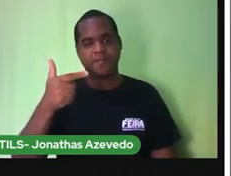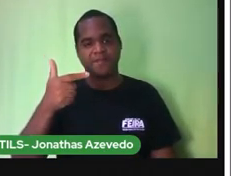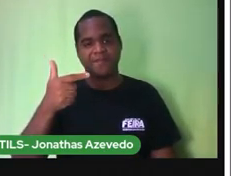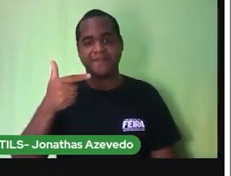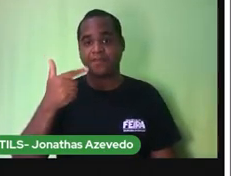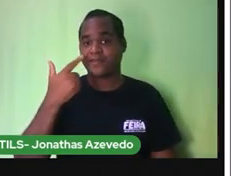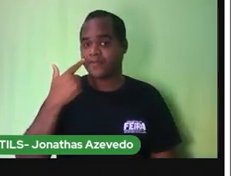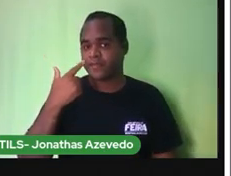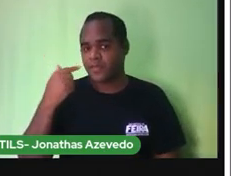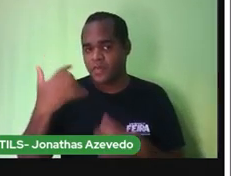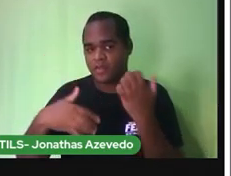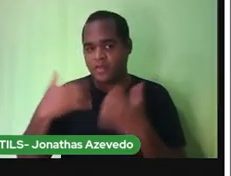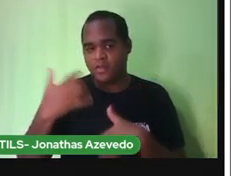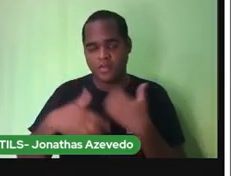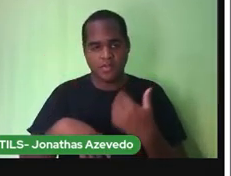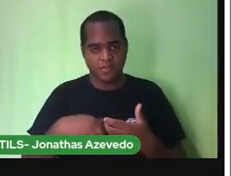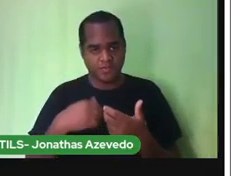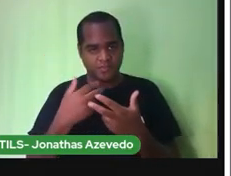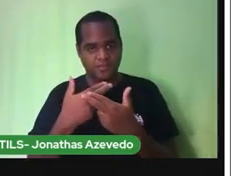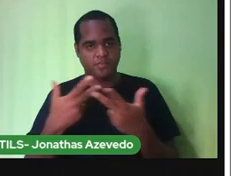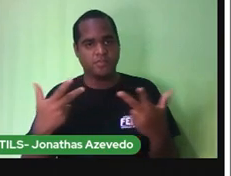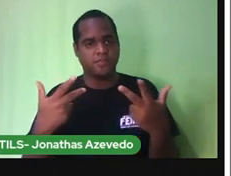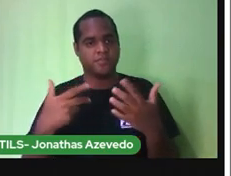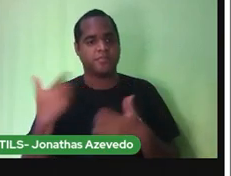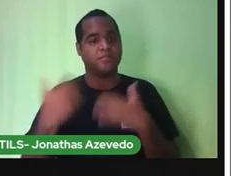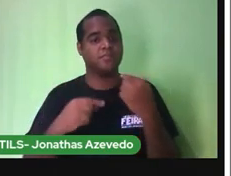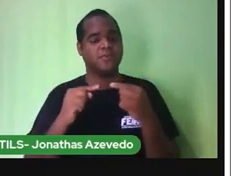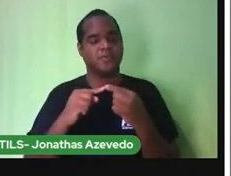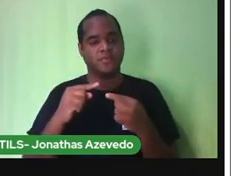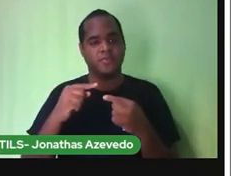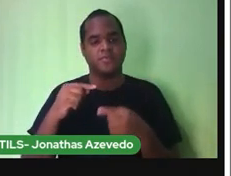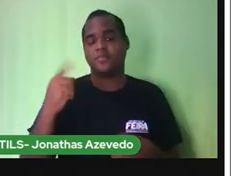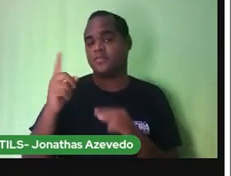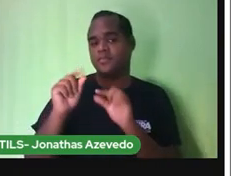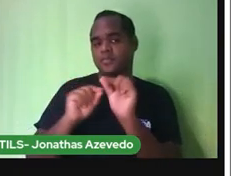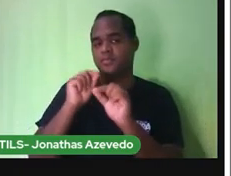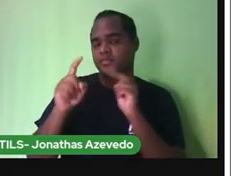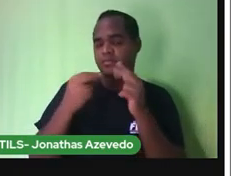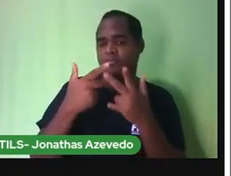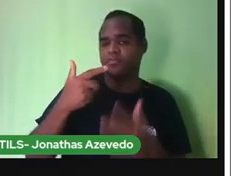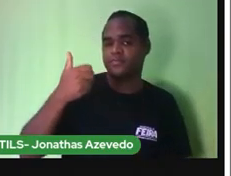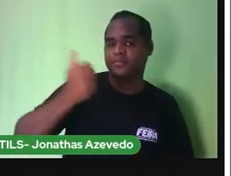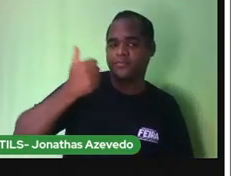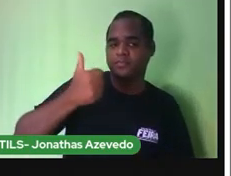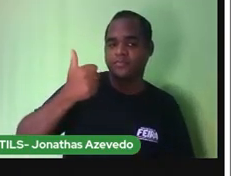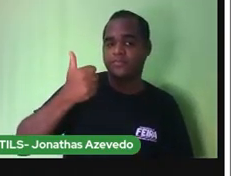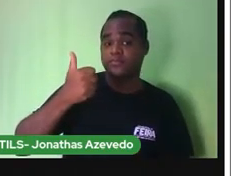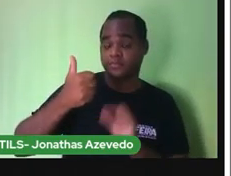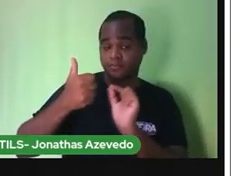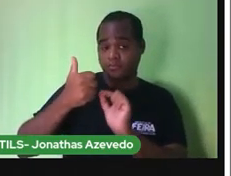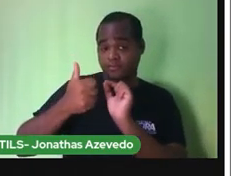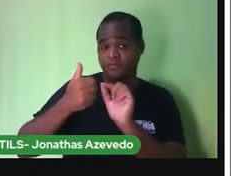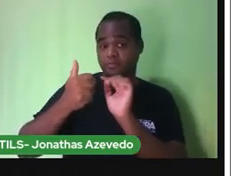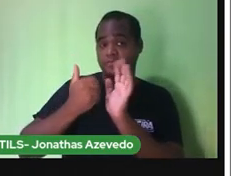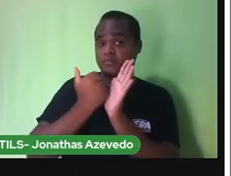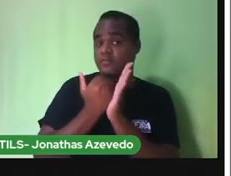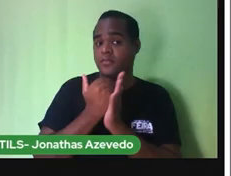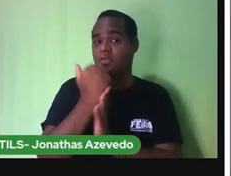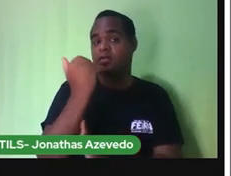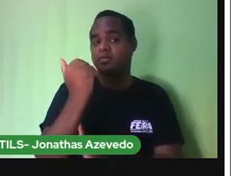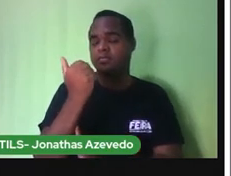estiver no meio da palavra combinado esta atenção a primeira coluna letra t no começo